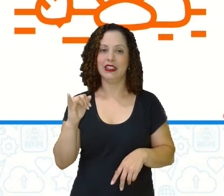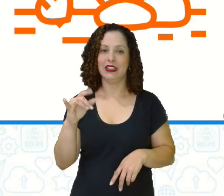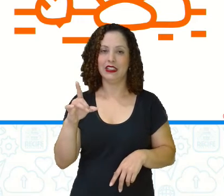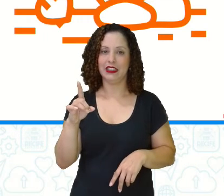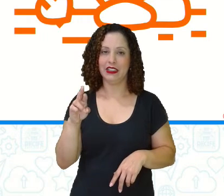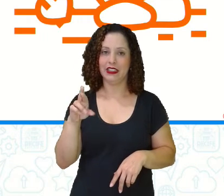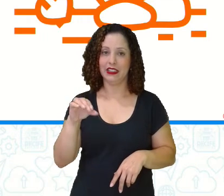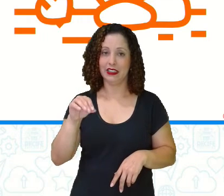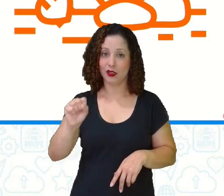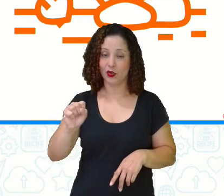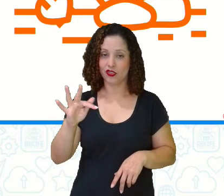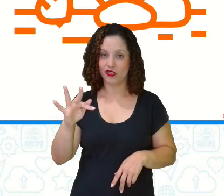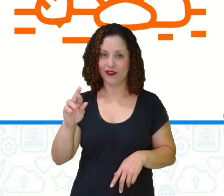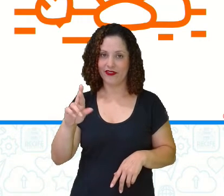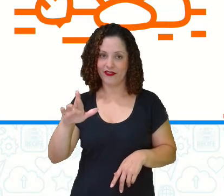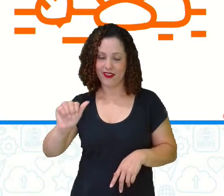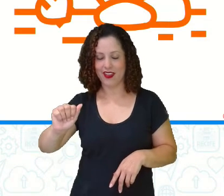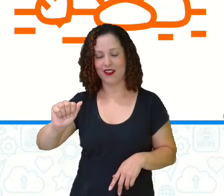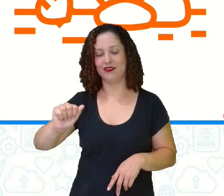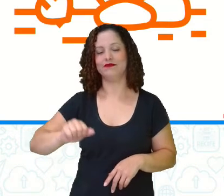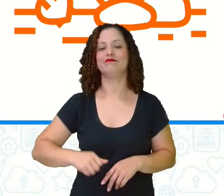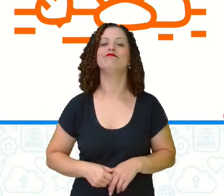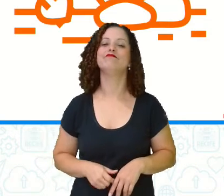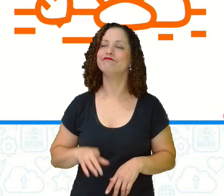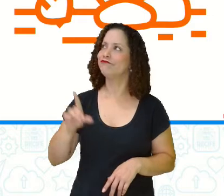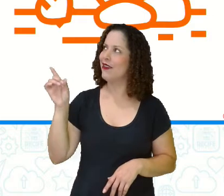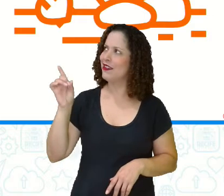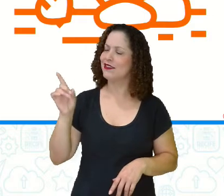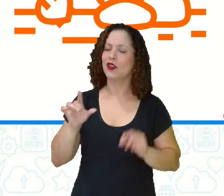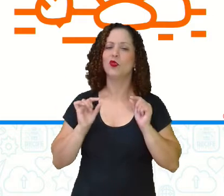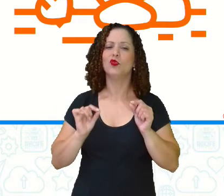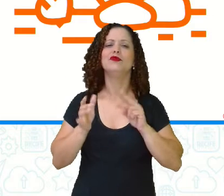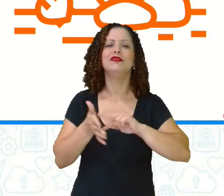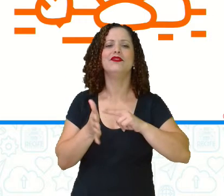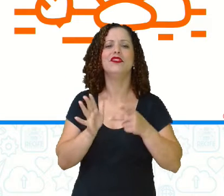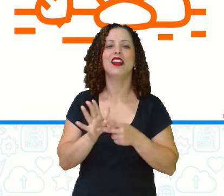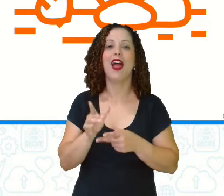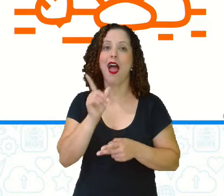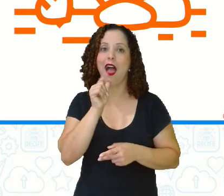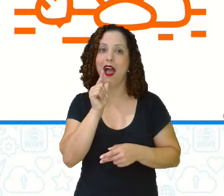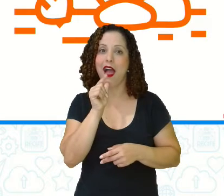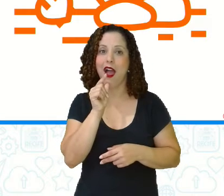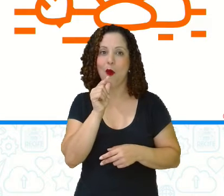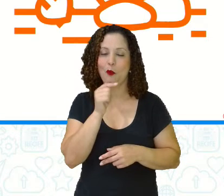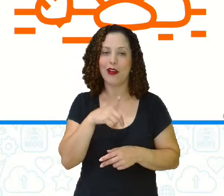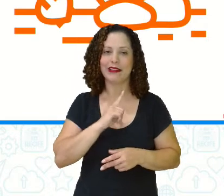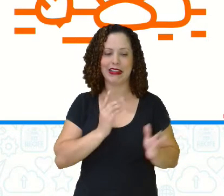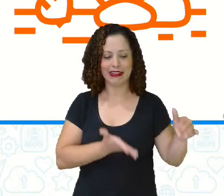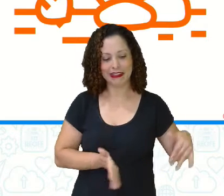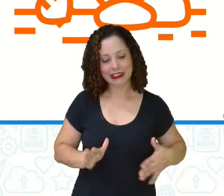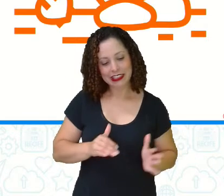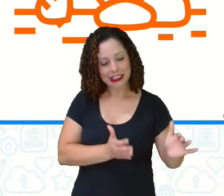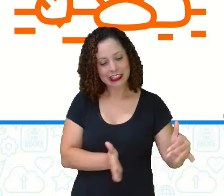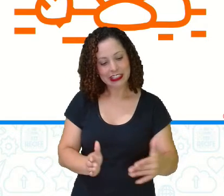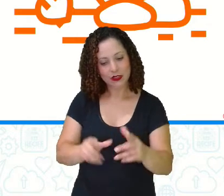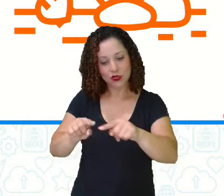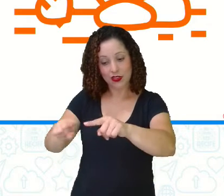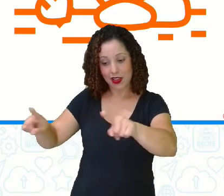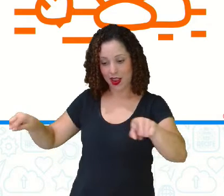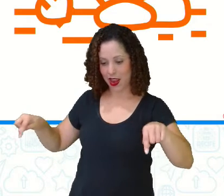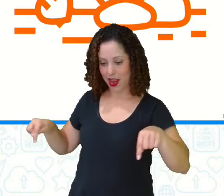ar, falei da terra, claro, é a camada de água da terra, sendo composta pelos rios,